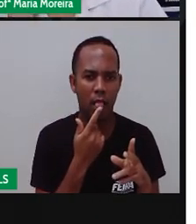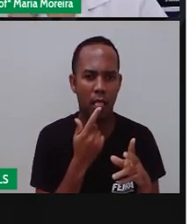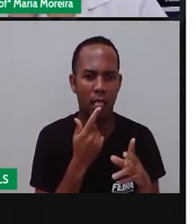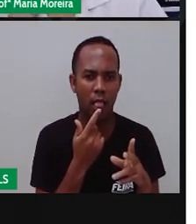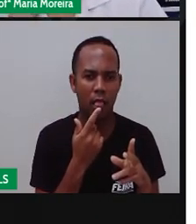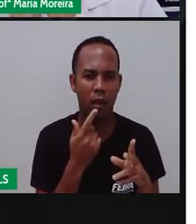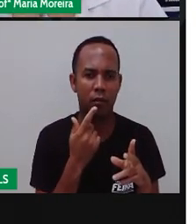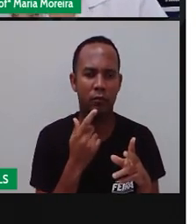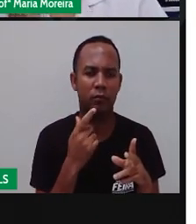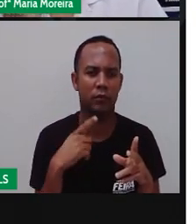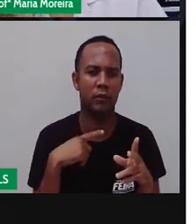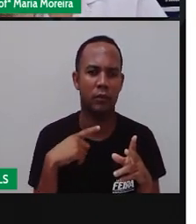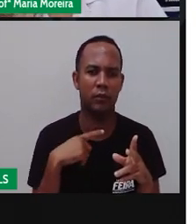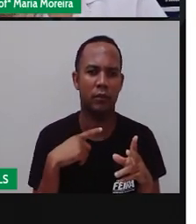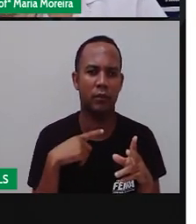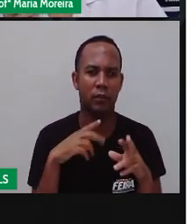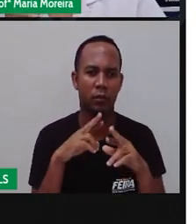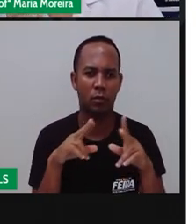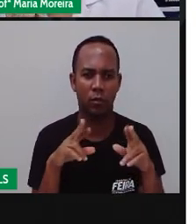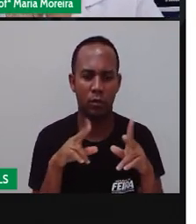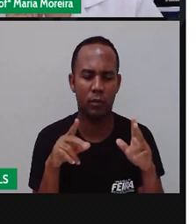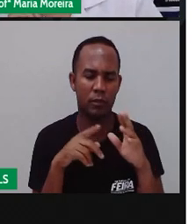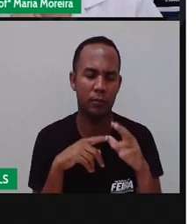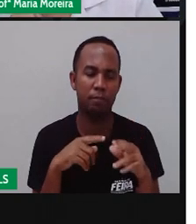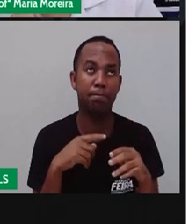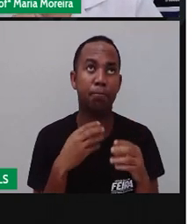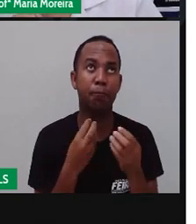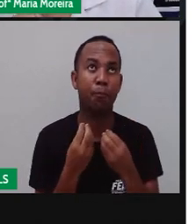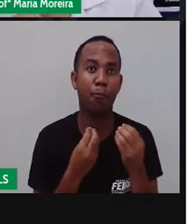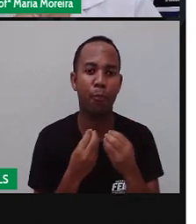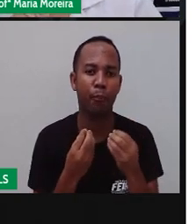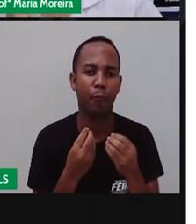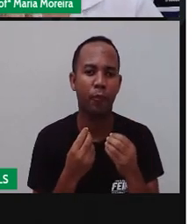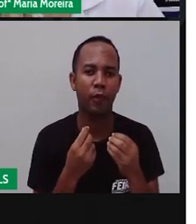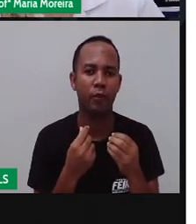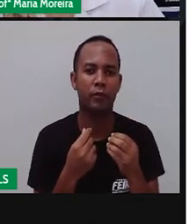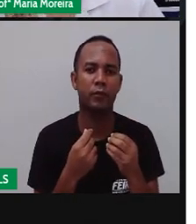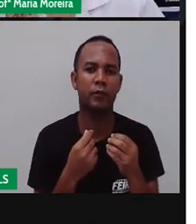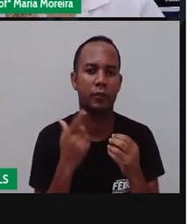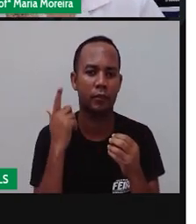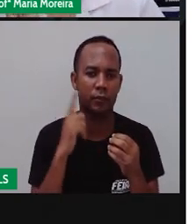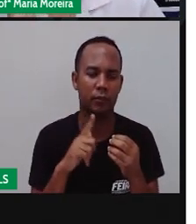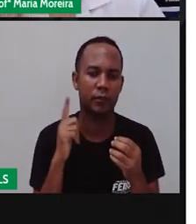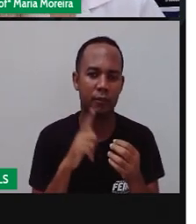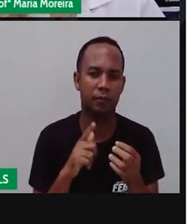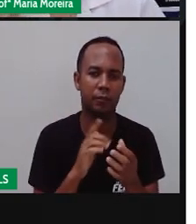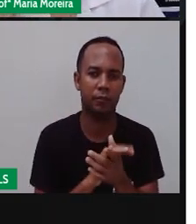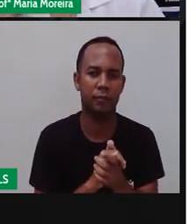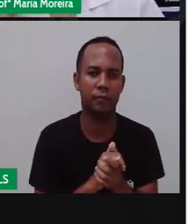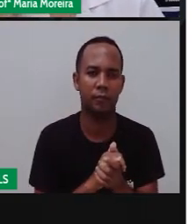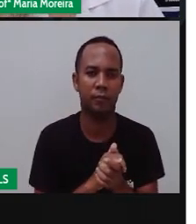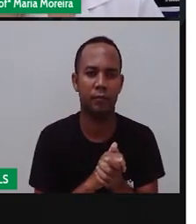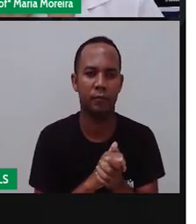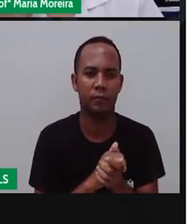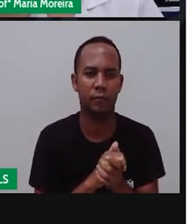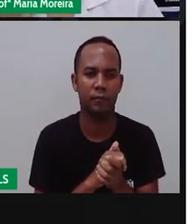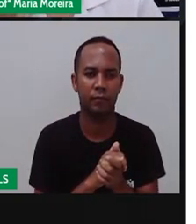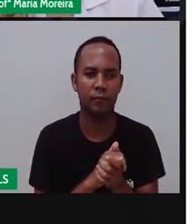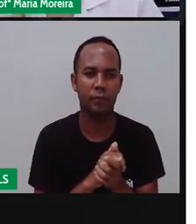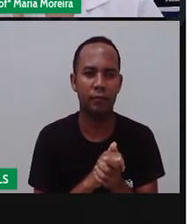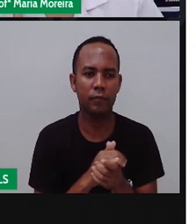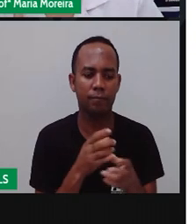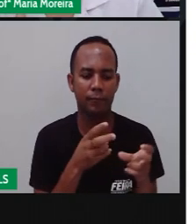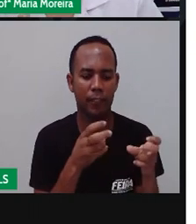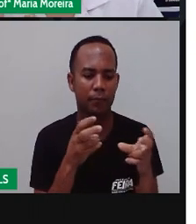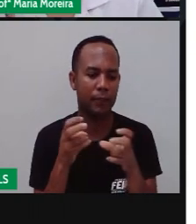na ponta vai identificar um sabor. Vale aí a pesquisa. Coloquem lá no Google, né? É, as partes que a língua